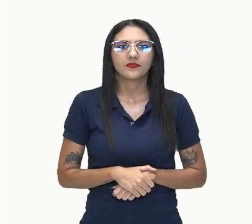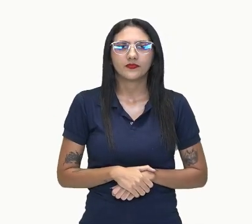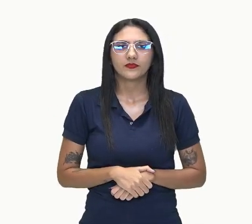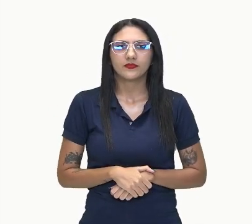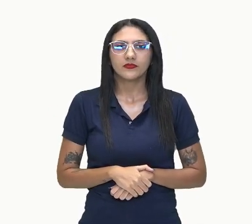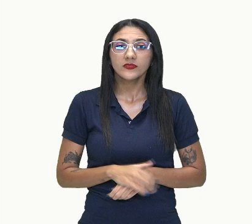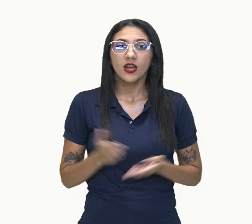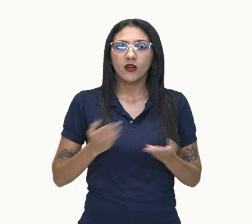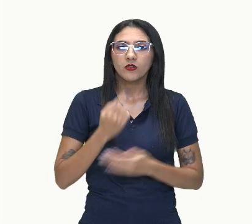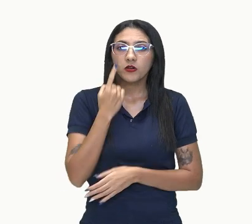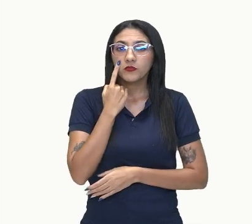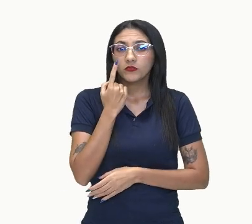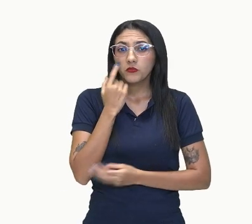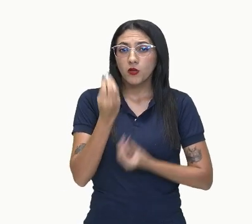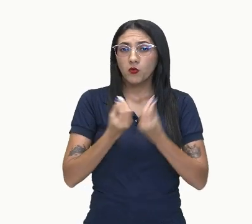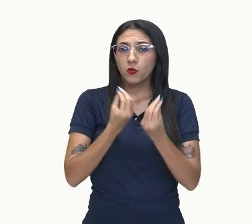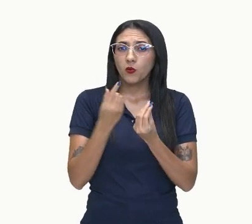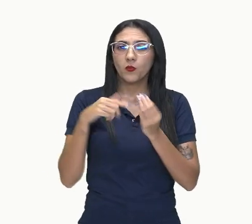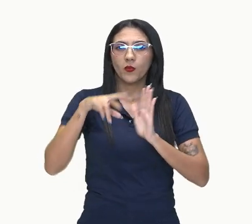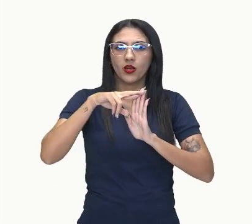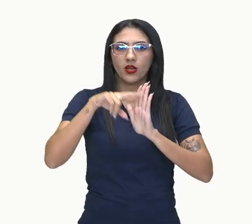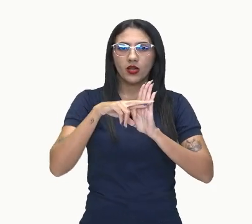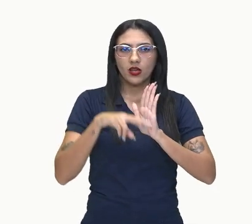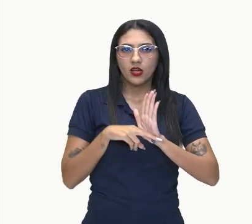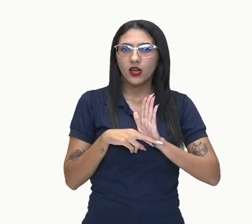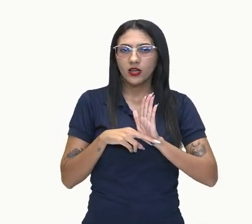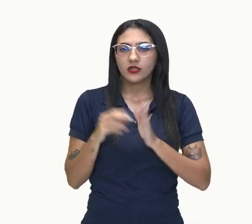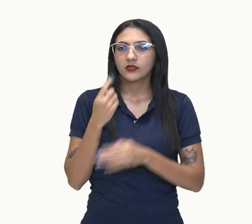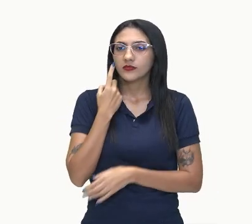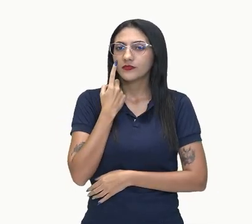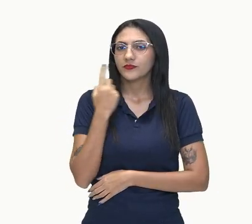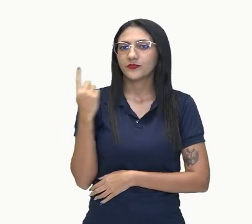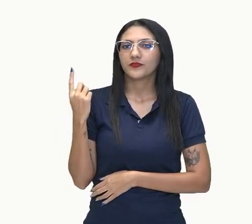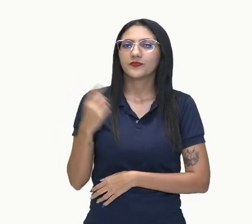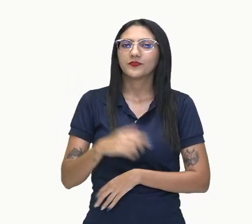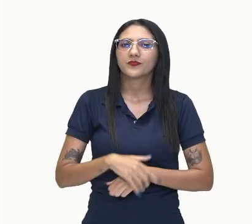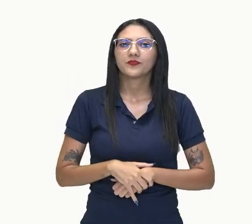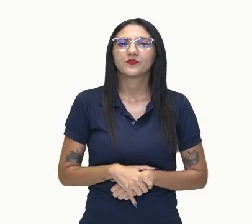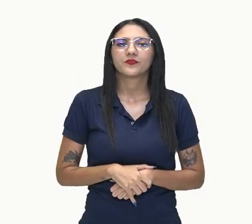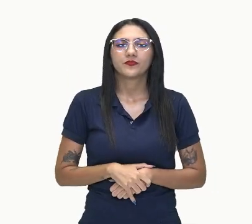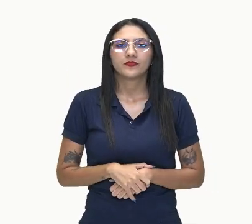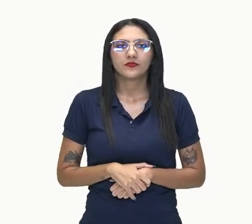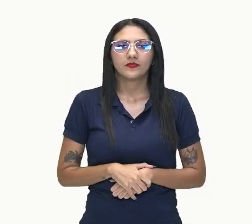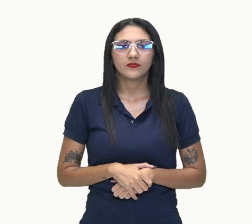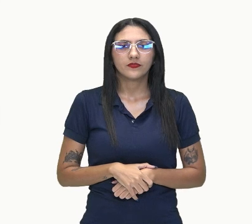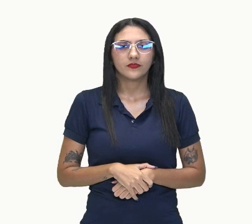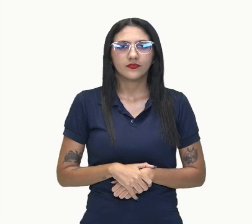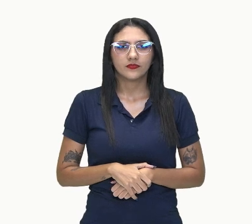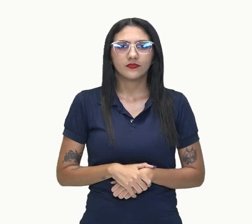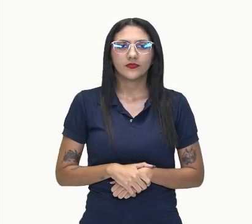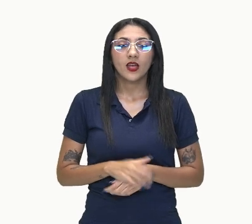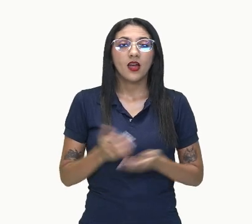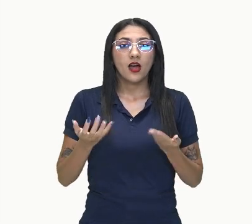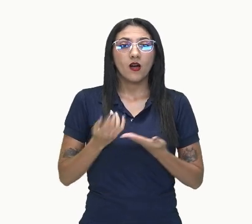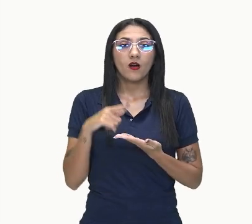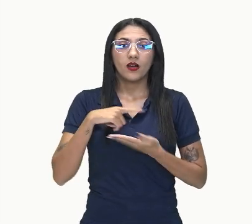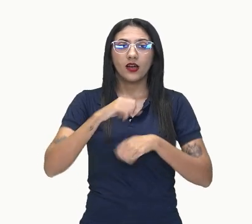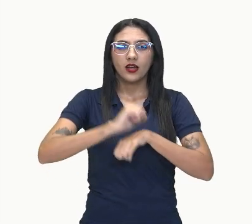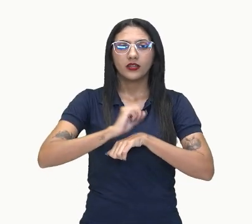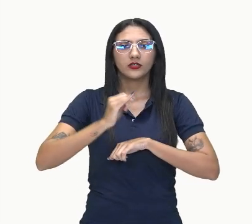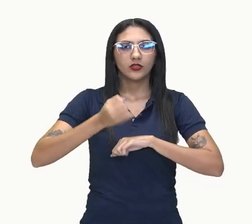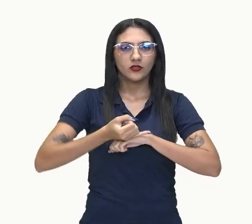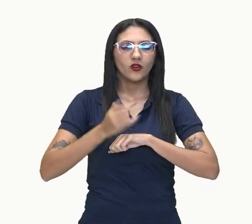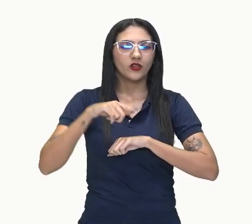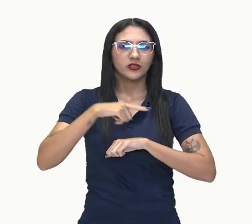a regra. Olha só, long adjectives. Para os long adjectives,